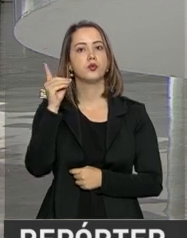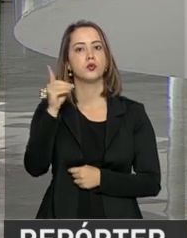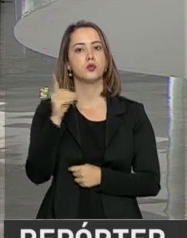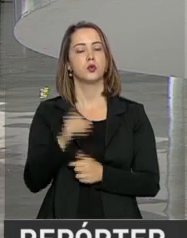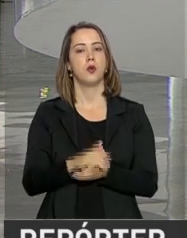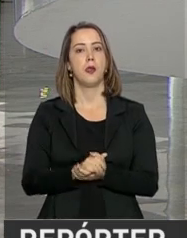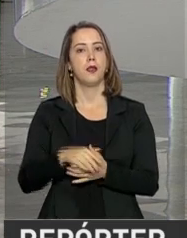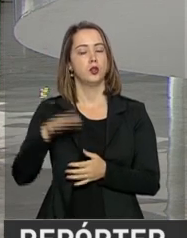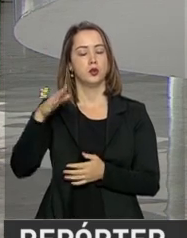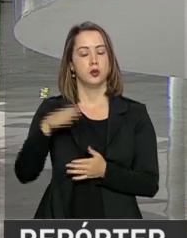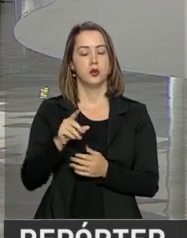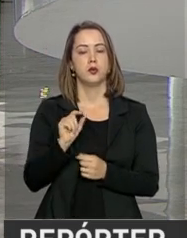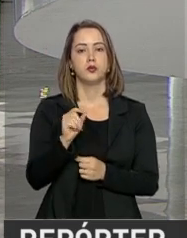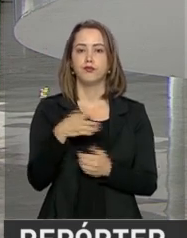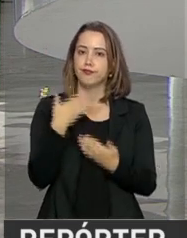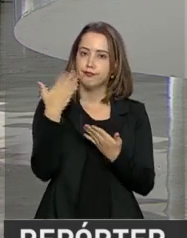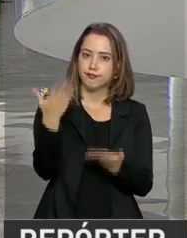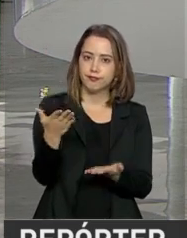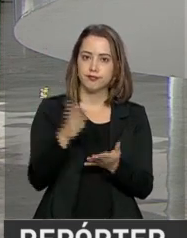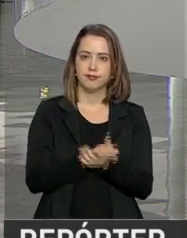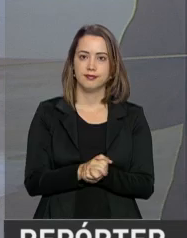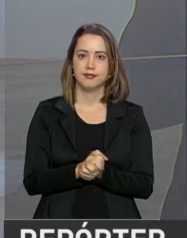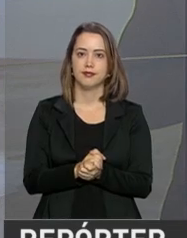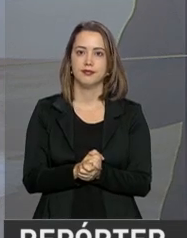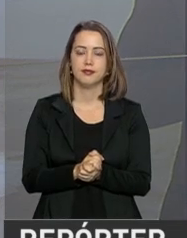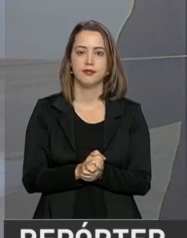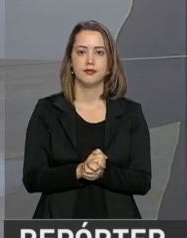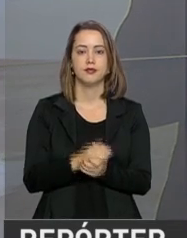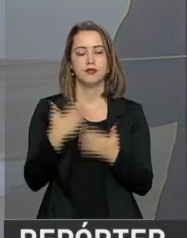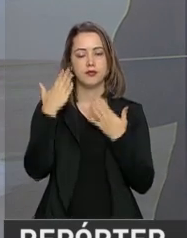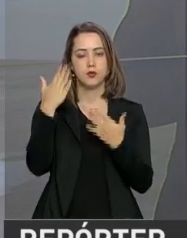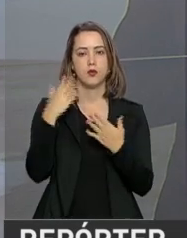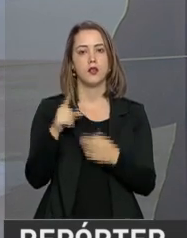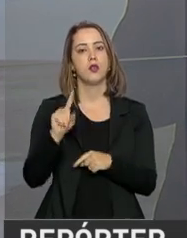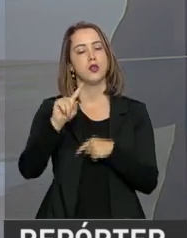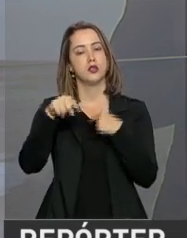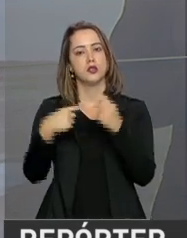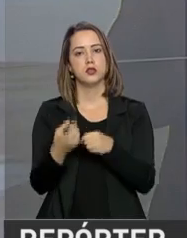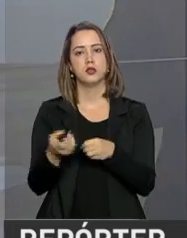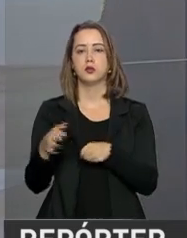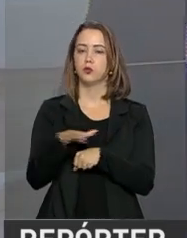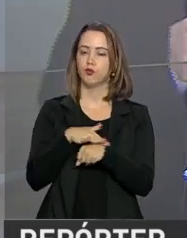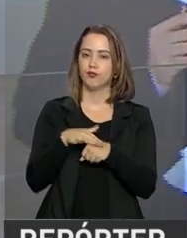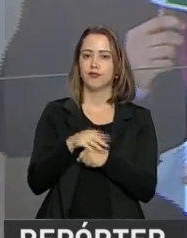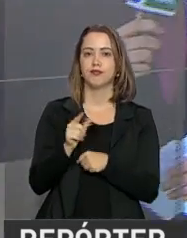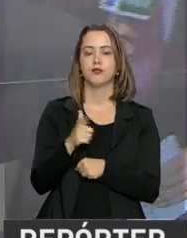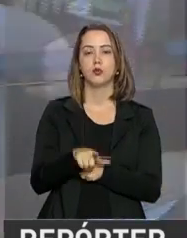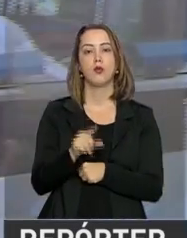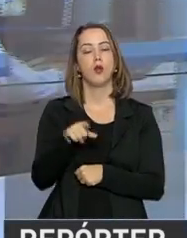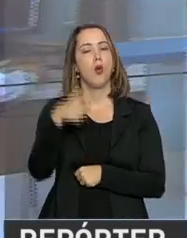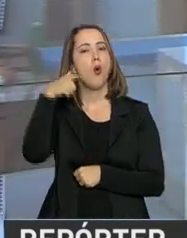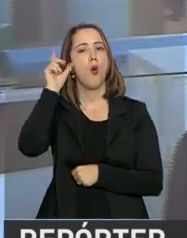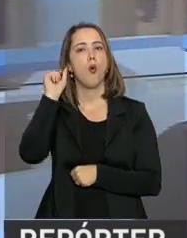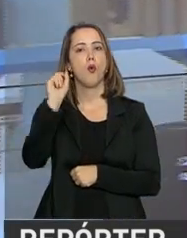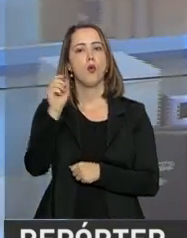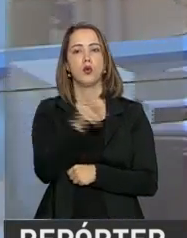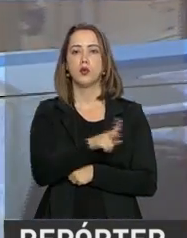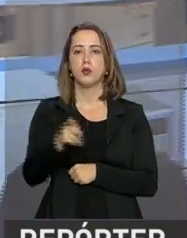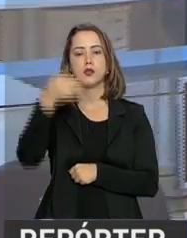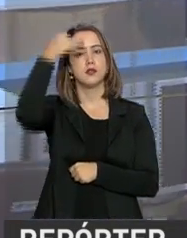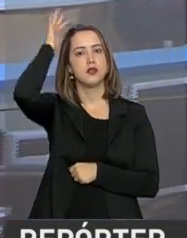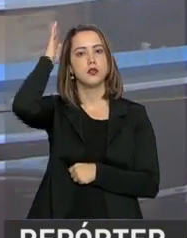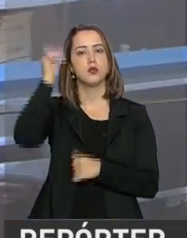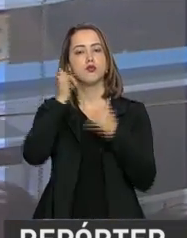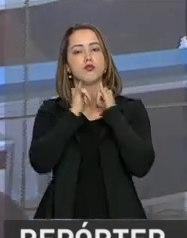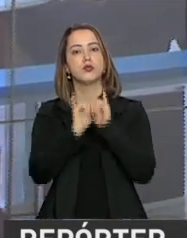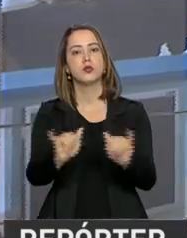informações por aqui Daniele Voltamos com você obrigada João Pedro daqui a pouco a gente volta a conversar e ontem o presidente em exercício Michel